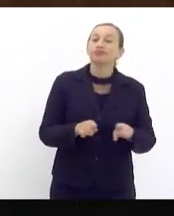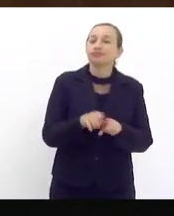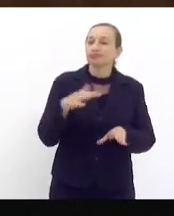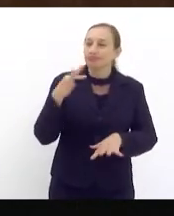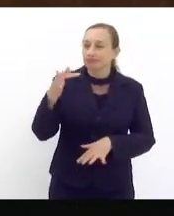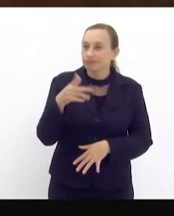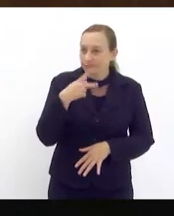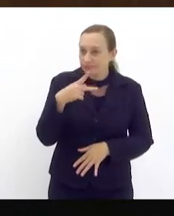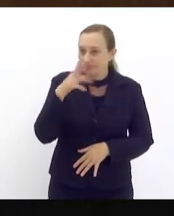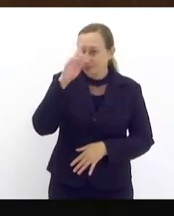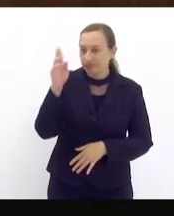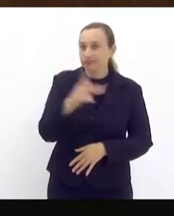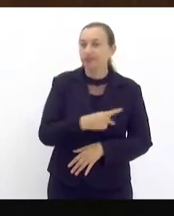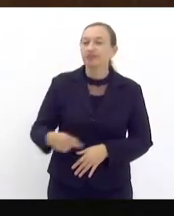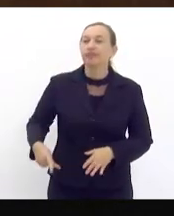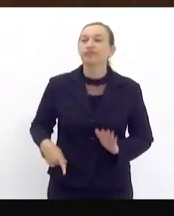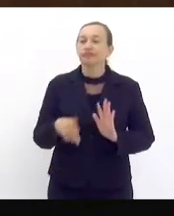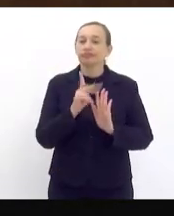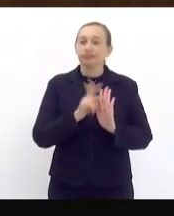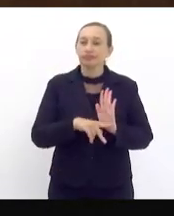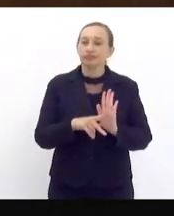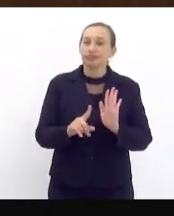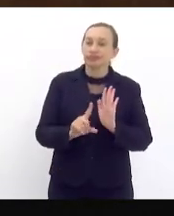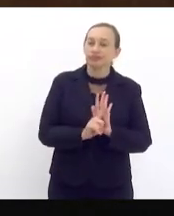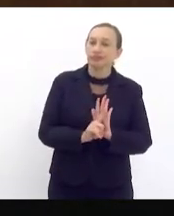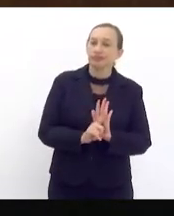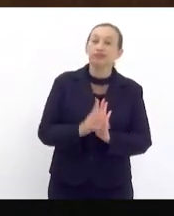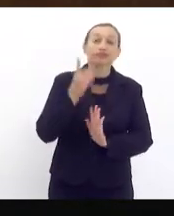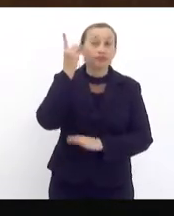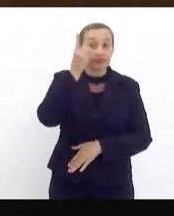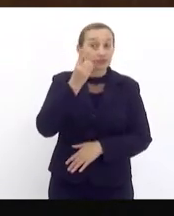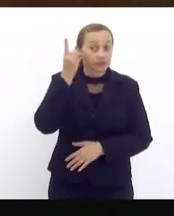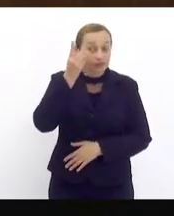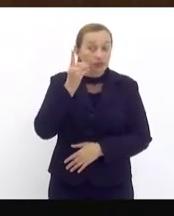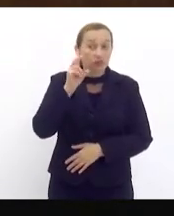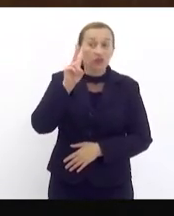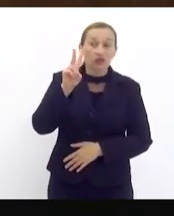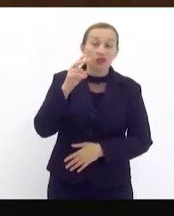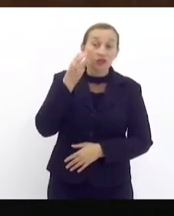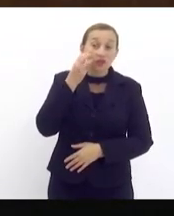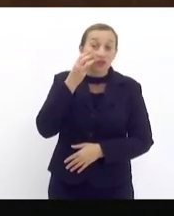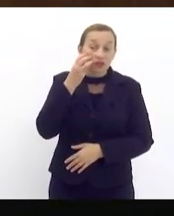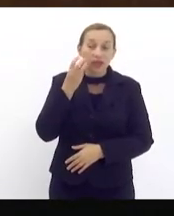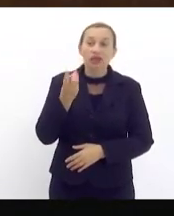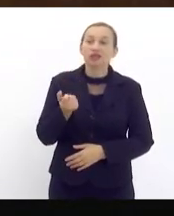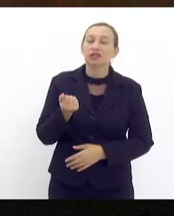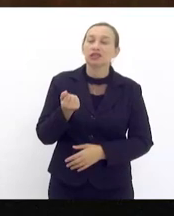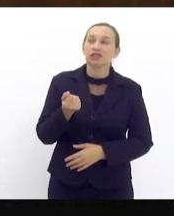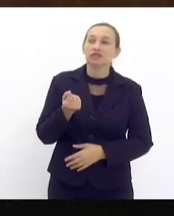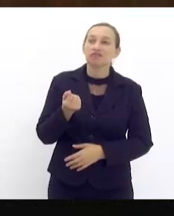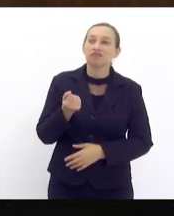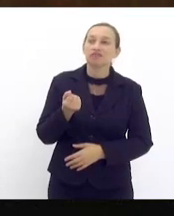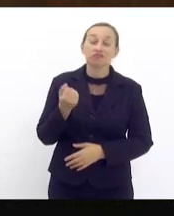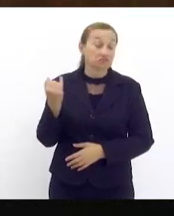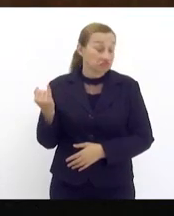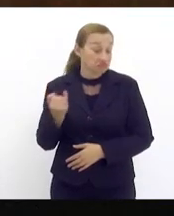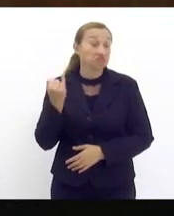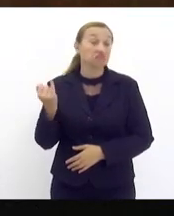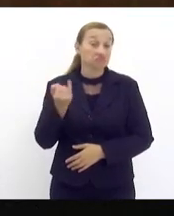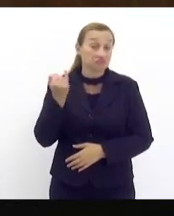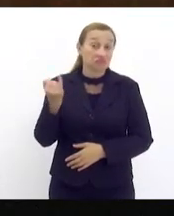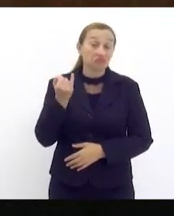fazer um breve comentário Presidente sobre o projeto de lei de autoria do Deputado waldeck Carneiro que extremamente militório